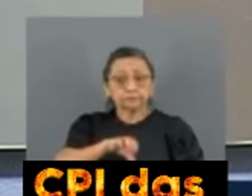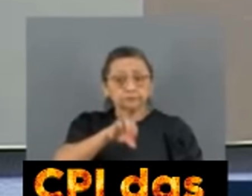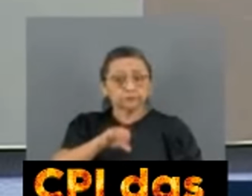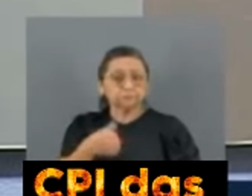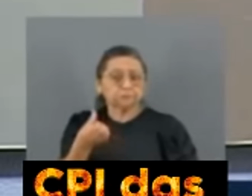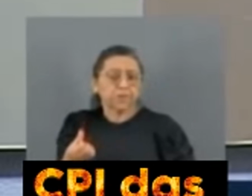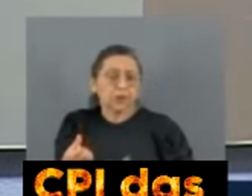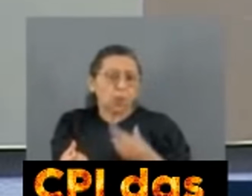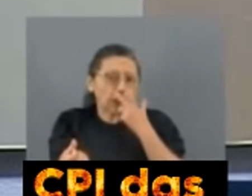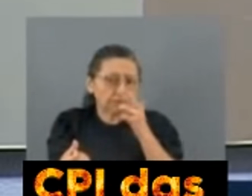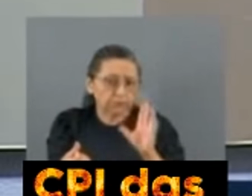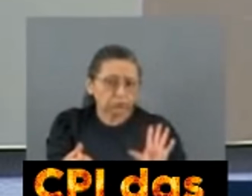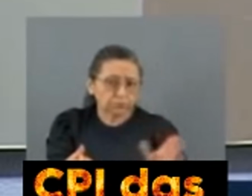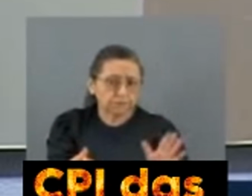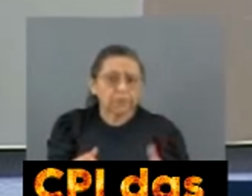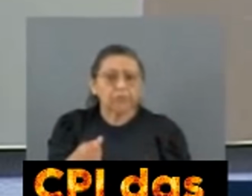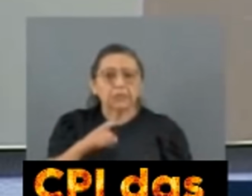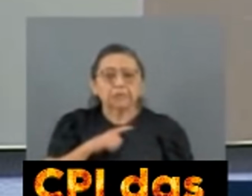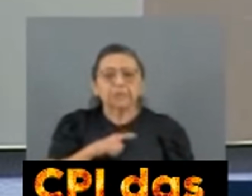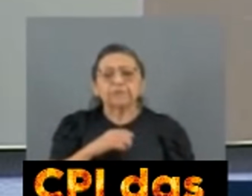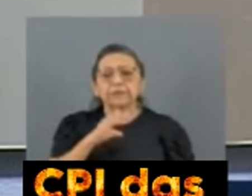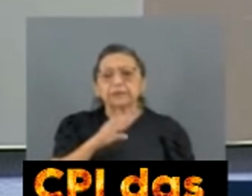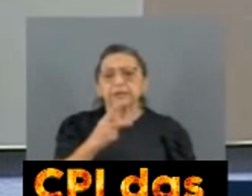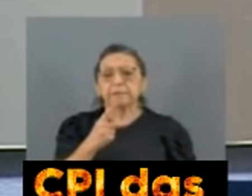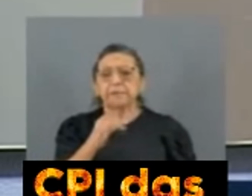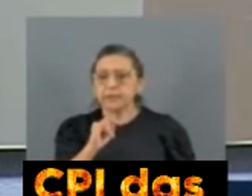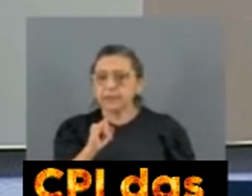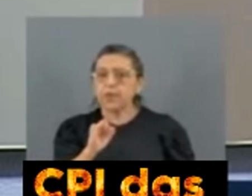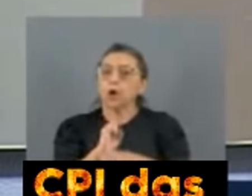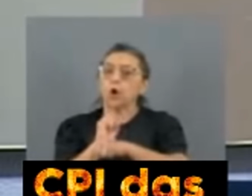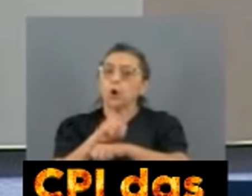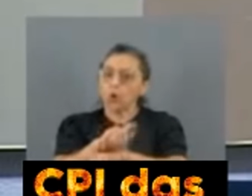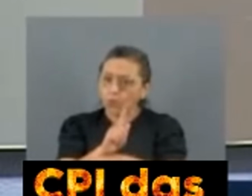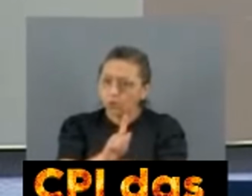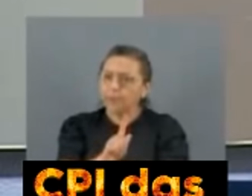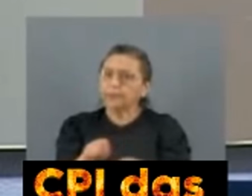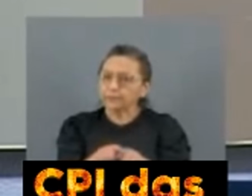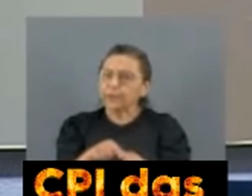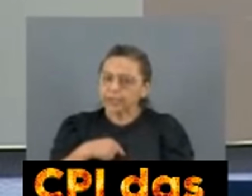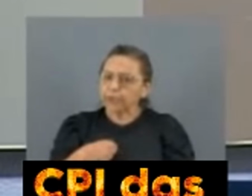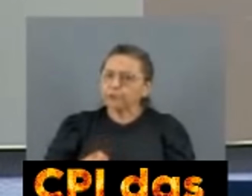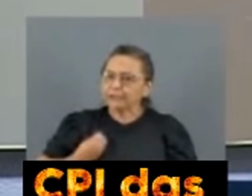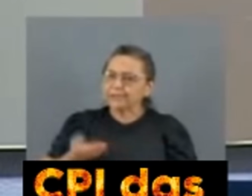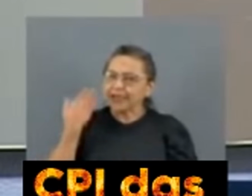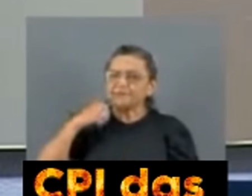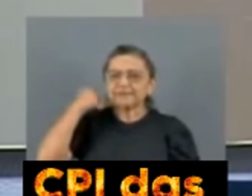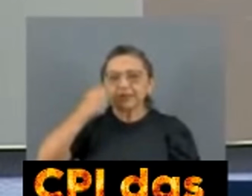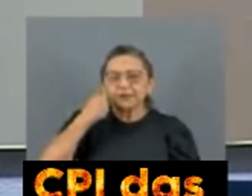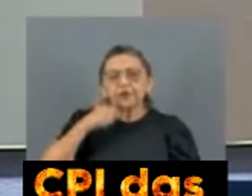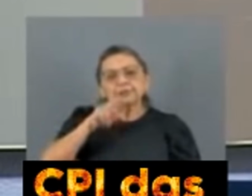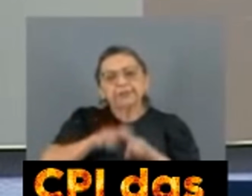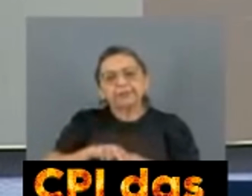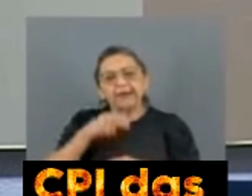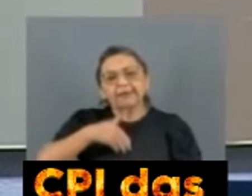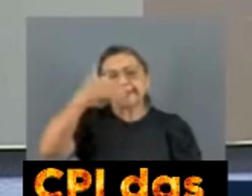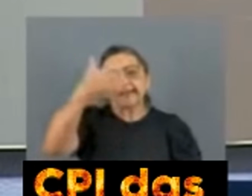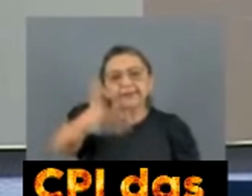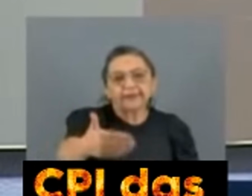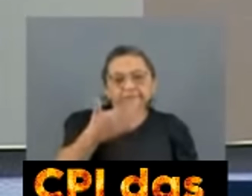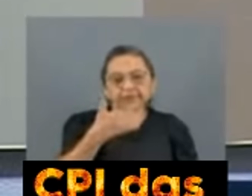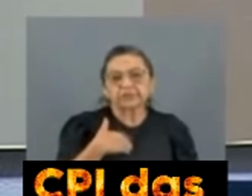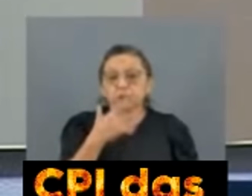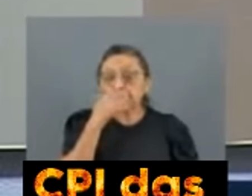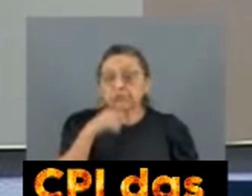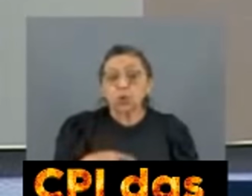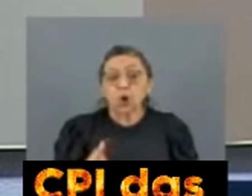1996, eu acho, teve uma CPI das ONGs também. Eu era senadora, eu estava sentada ali. Eu acho que eu era a única pessoa